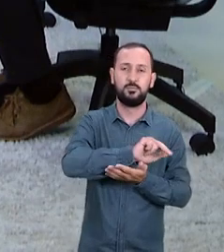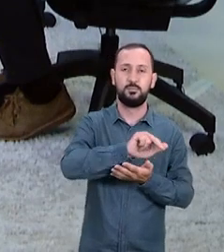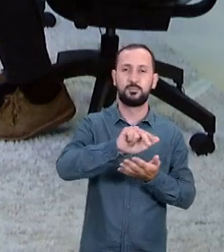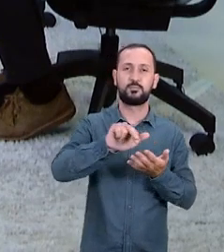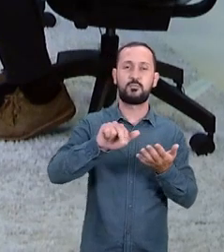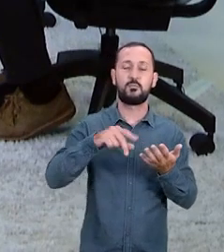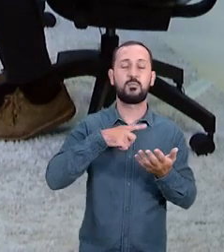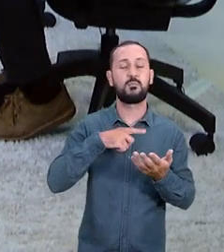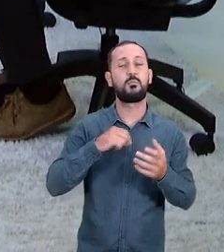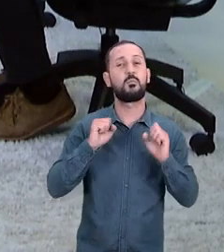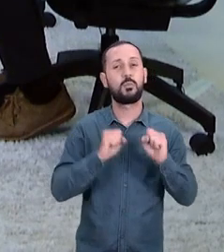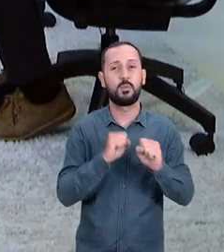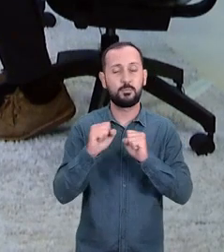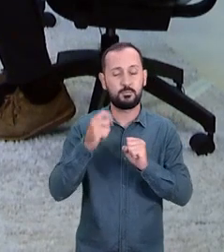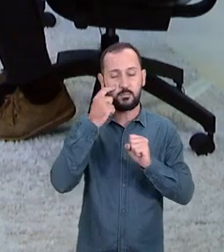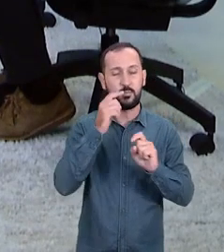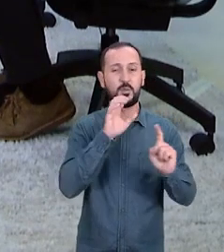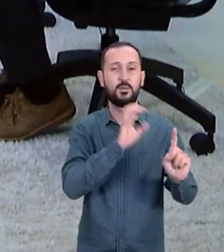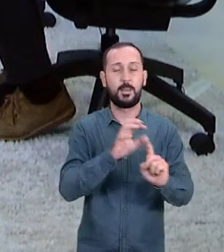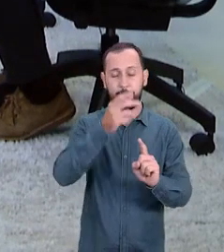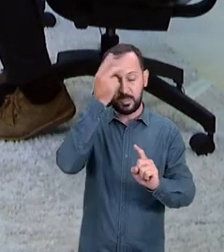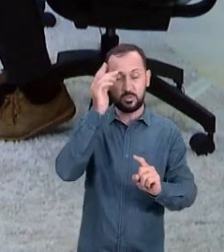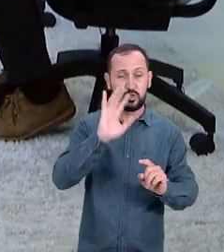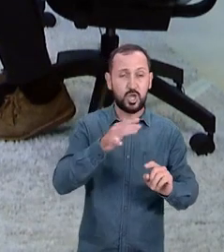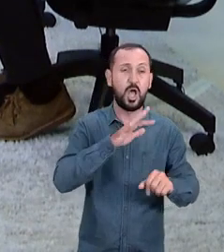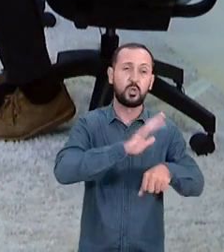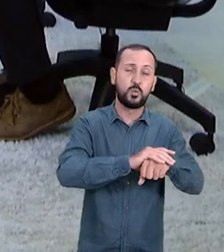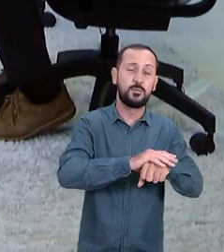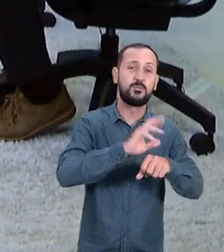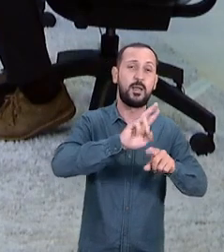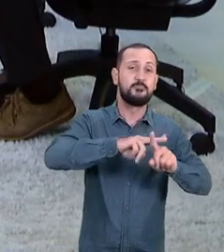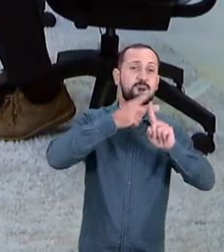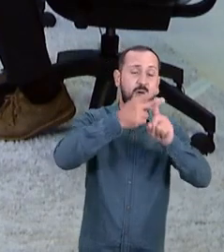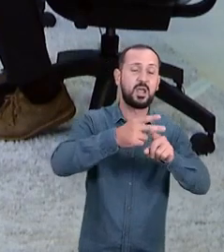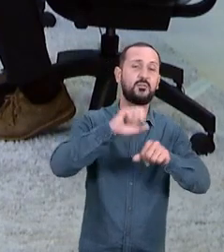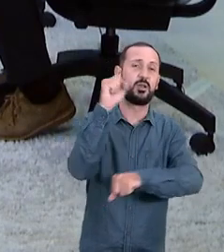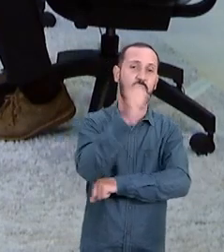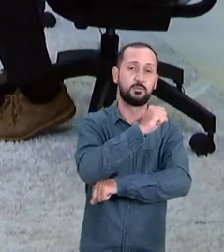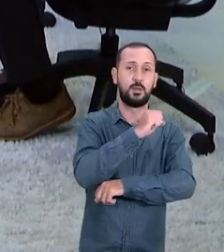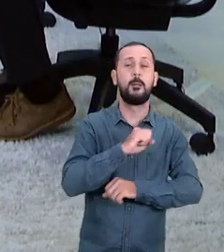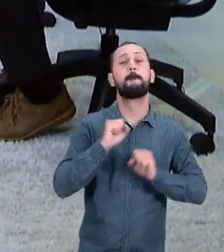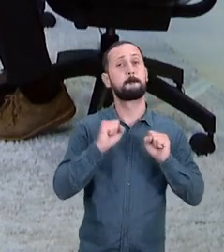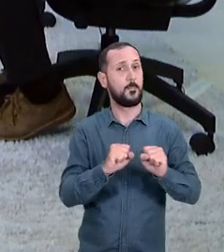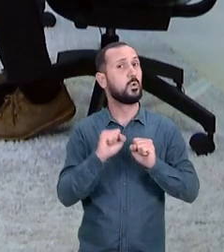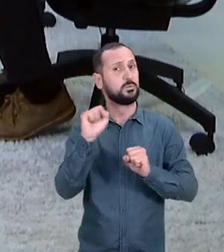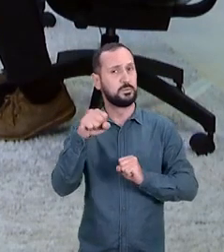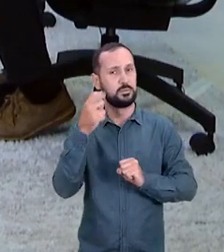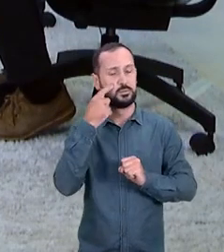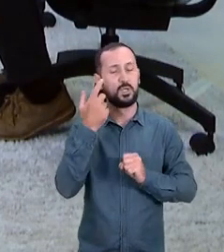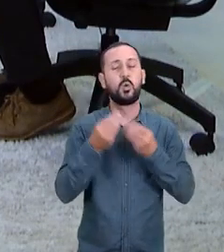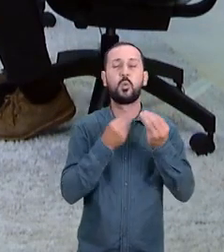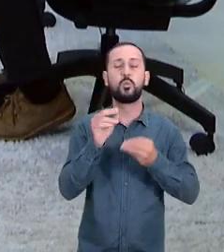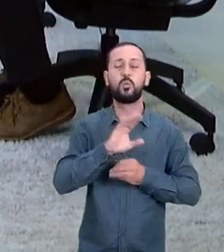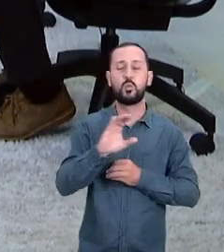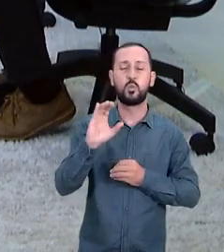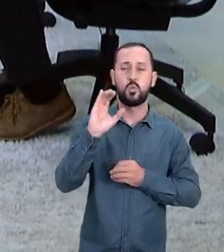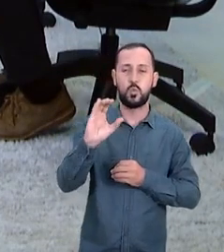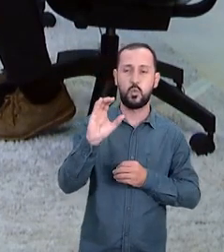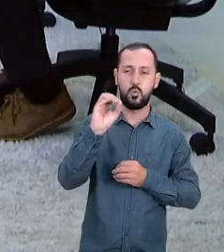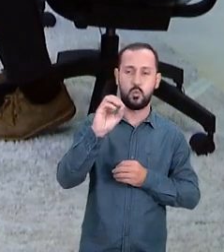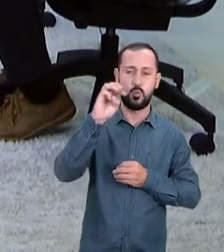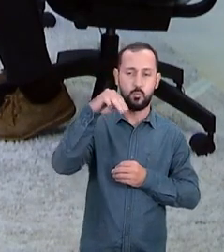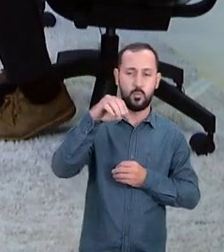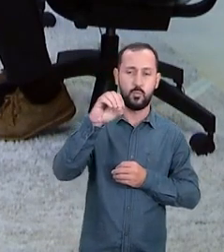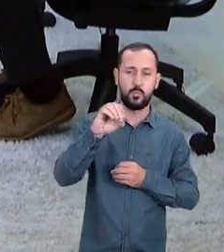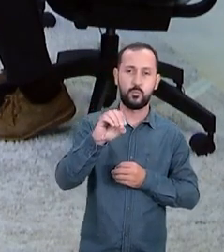Esses vetores, eles podem complicar uma pessoa que já está debilitada? Pode sim. Isso é a questão da comorbidade, né? É quando a pessoa